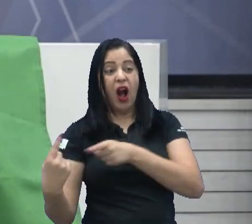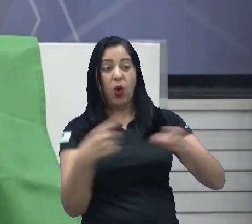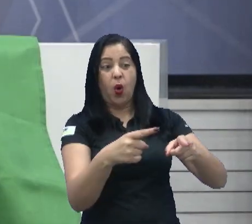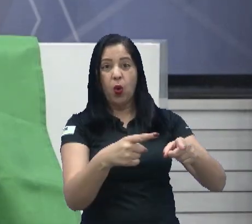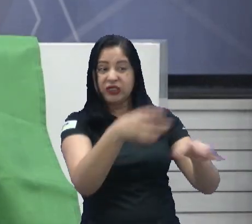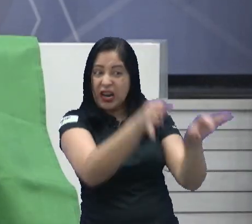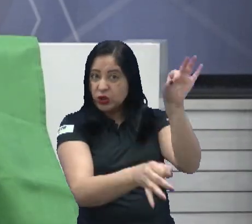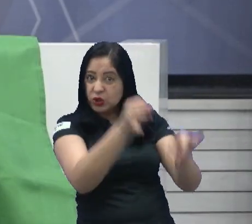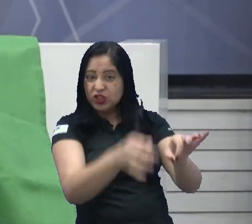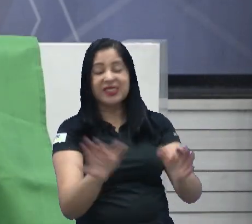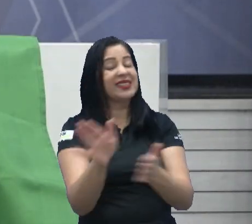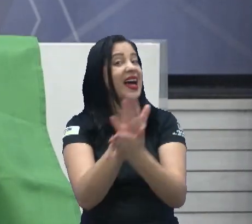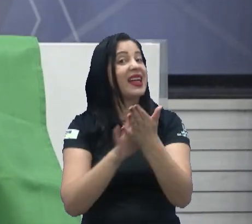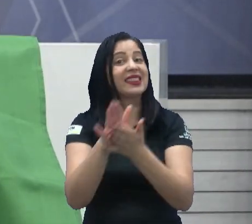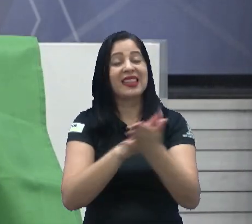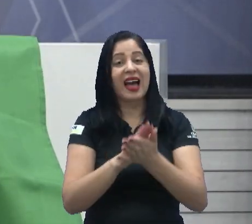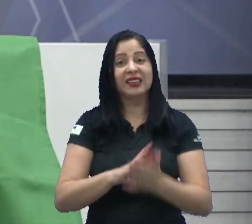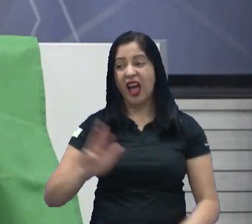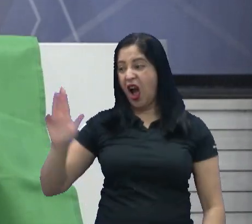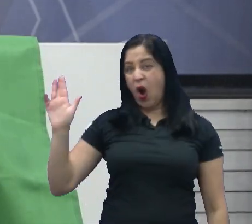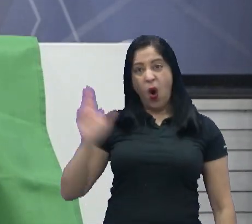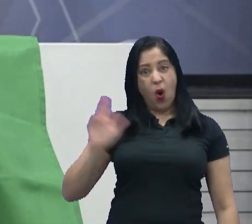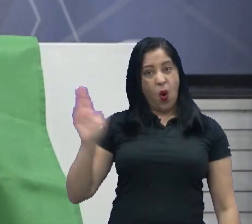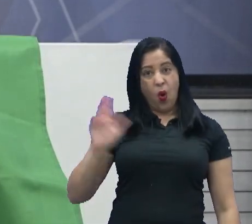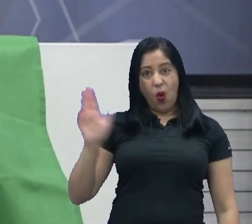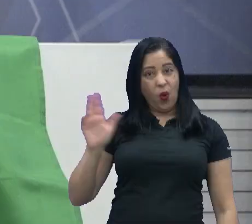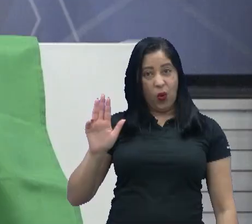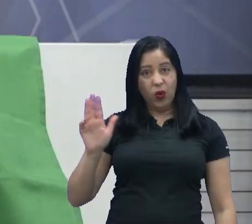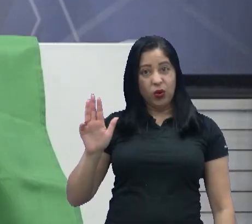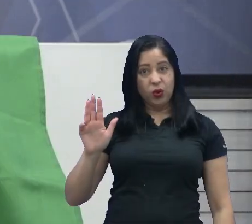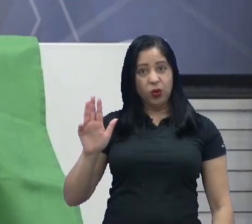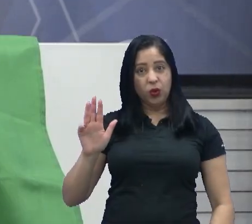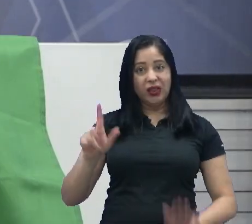descumprimento de decisão cautelar,